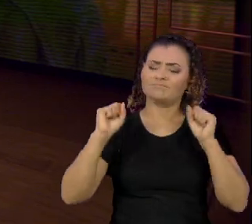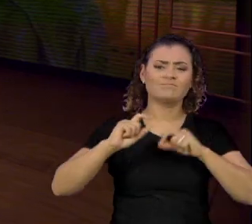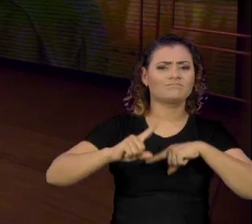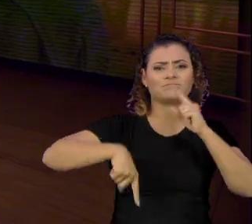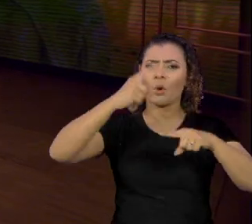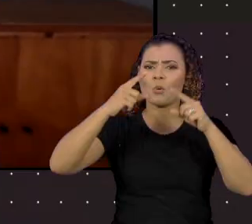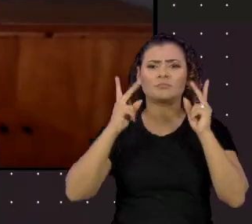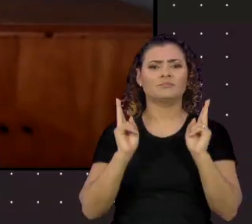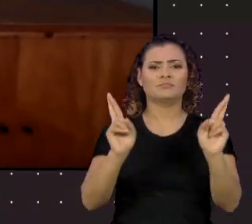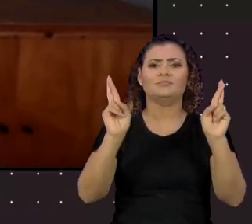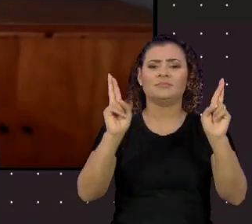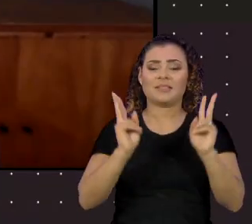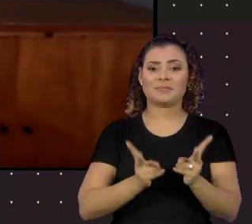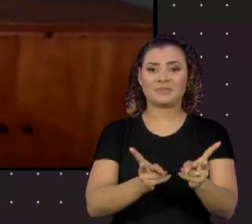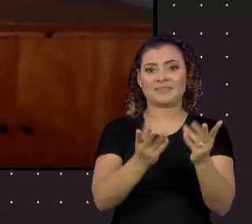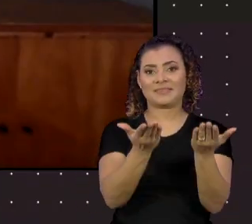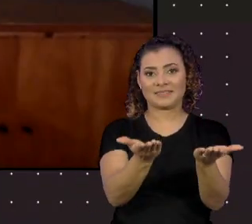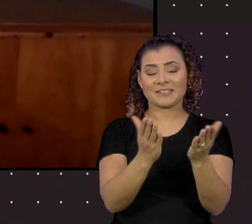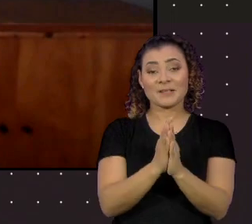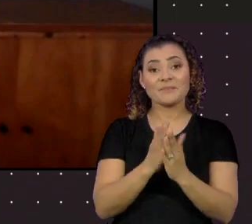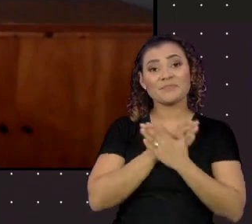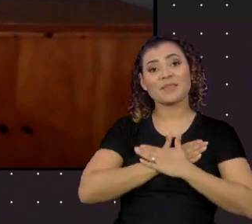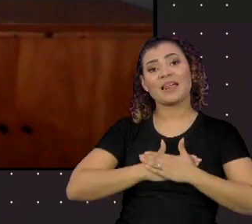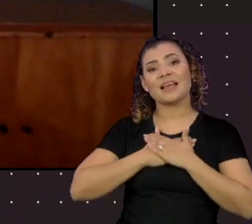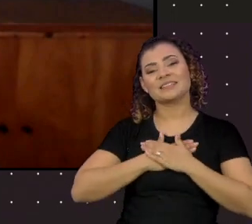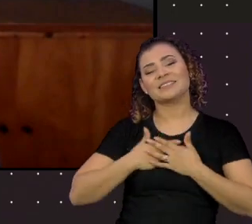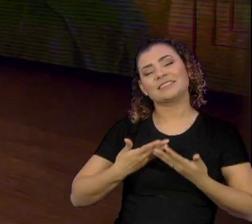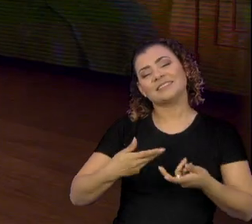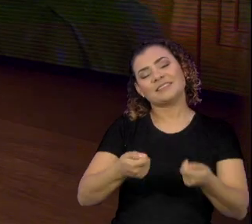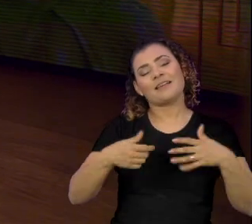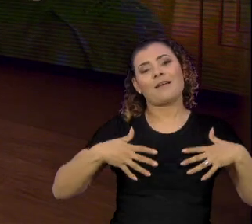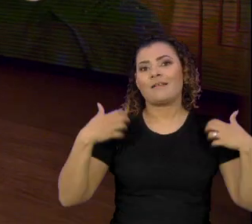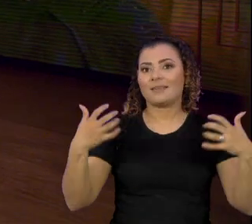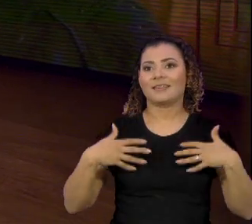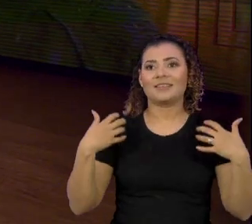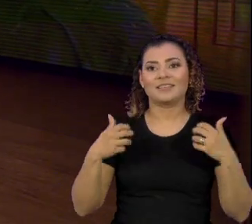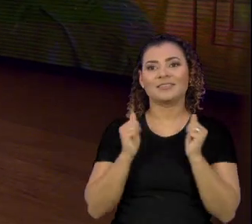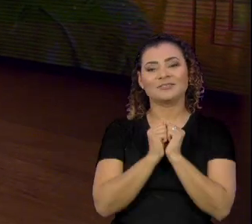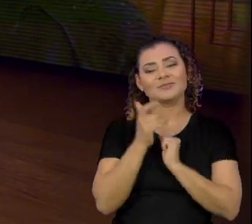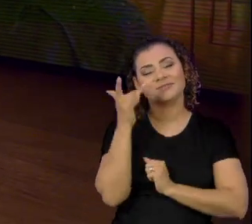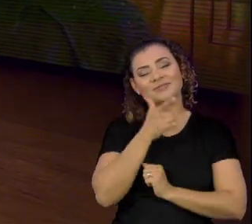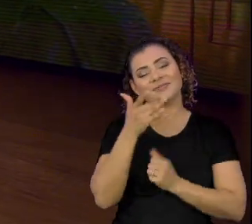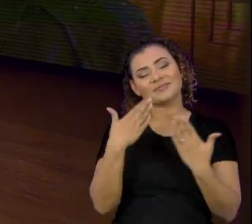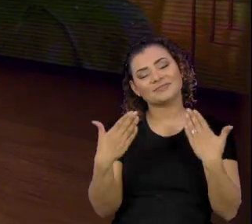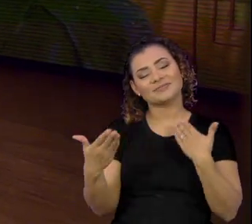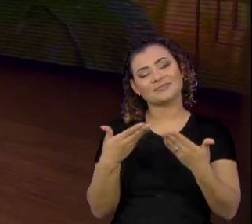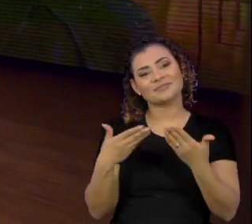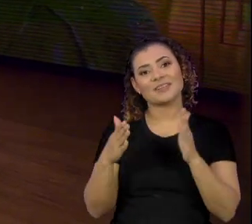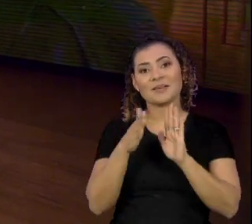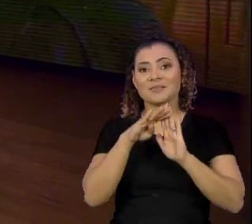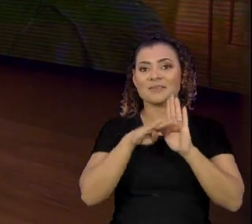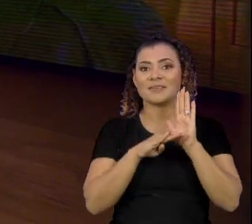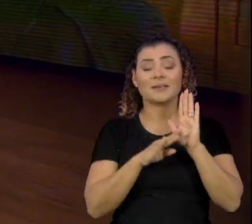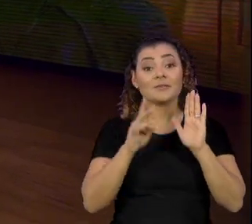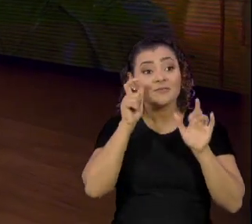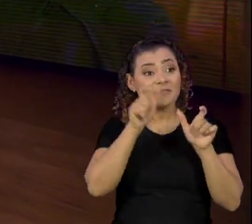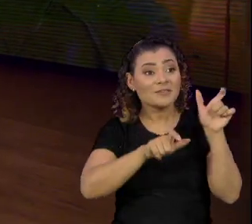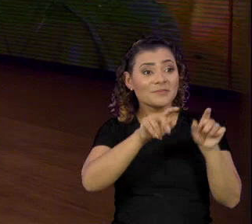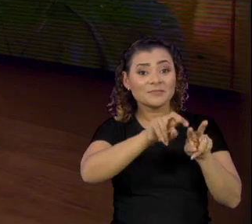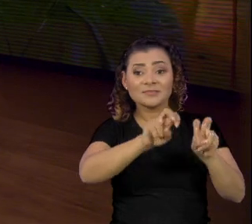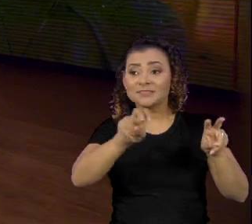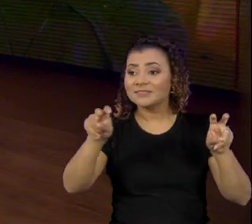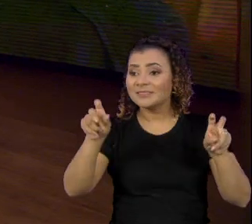receber. Prazer foi meu, gente. Foi uma alegria, uma delícia participar desse programa, ver tantas